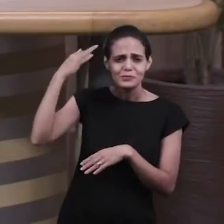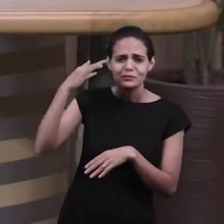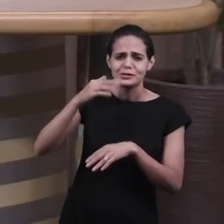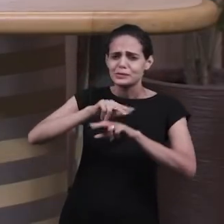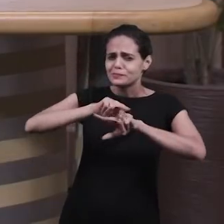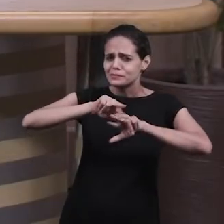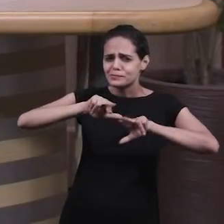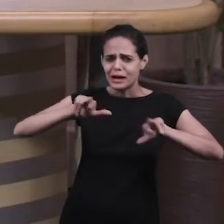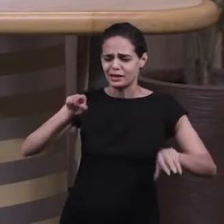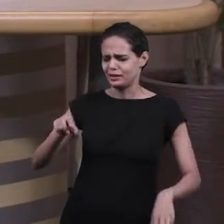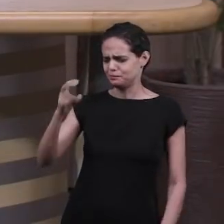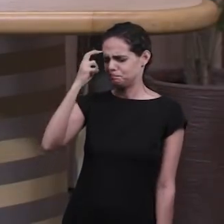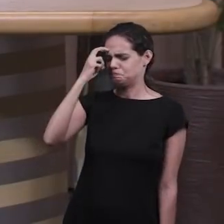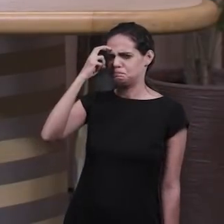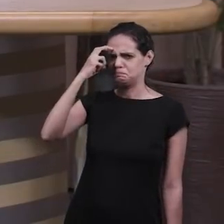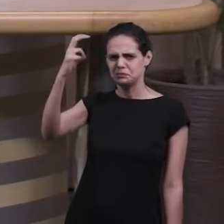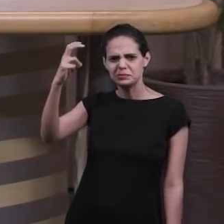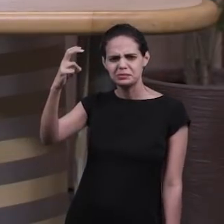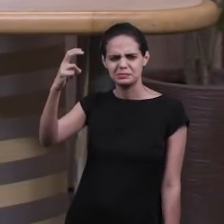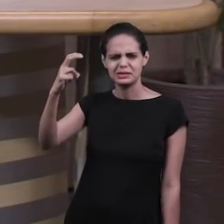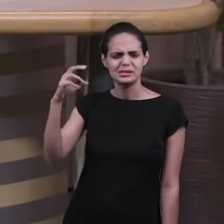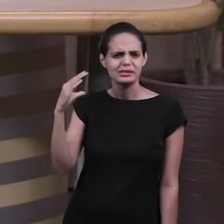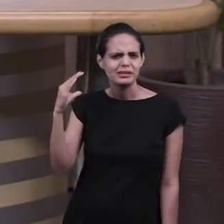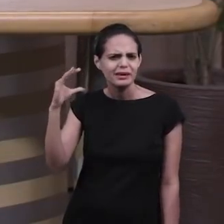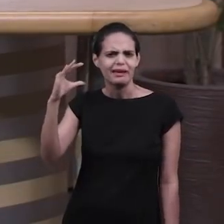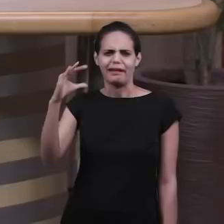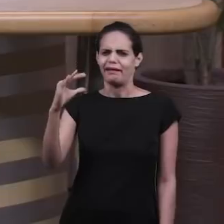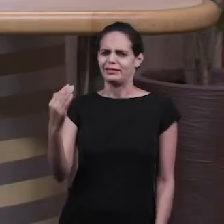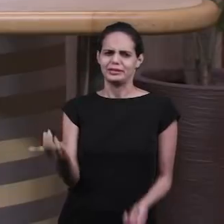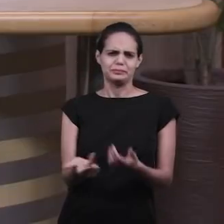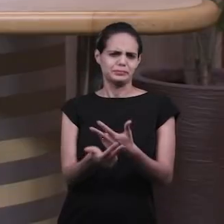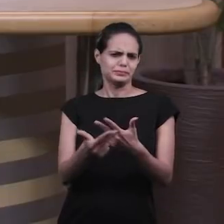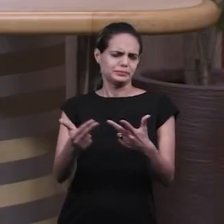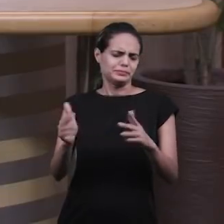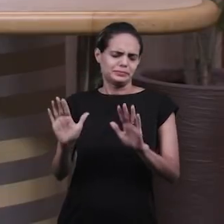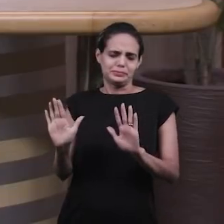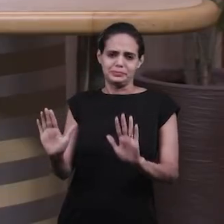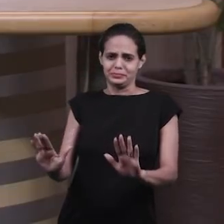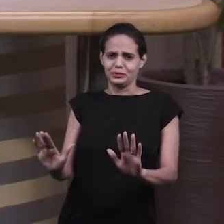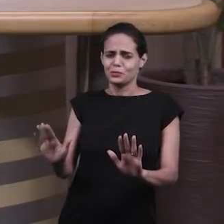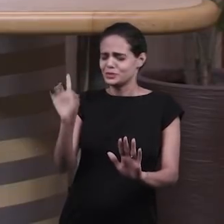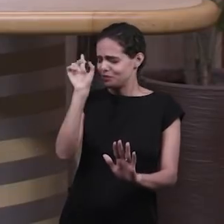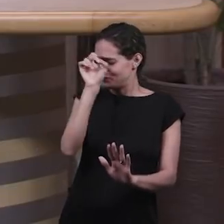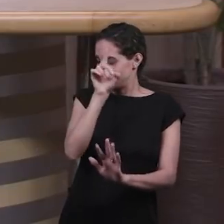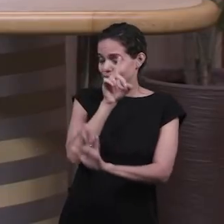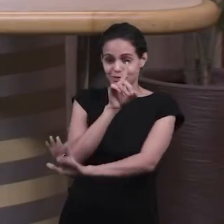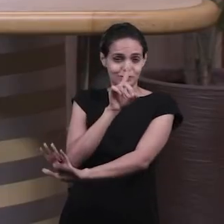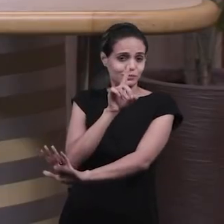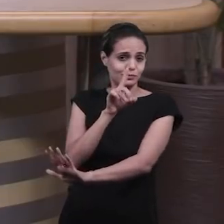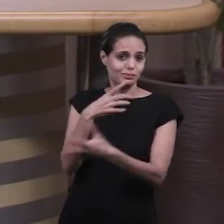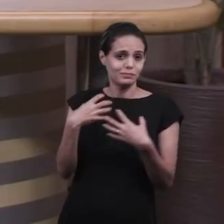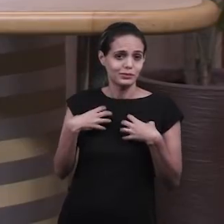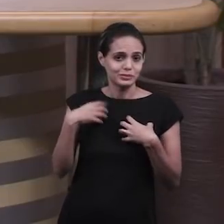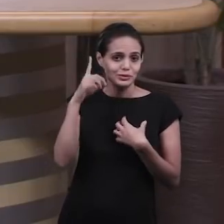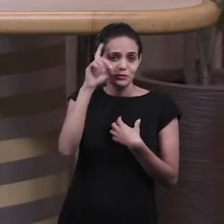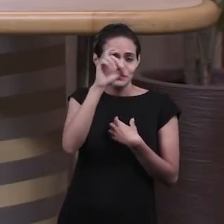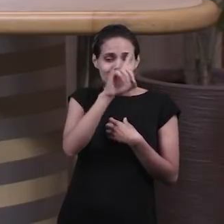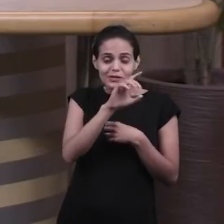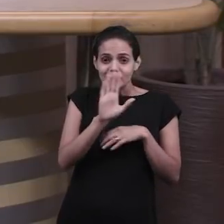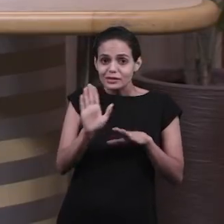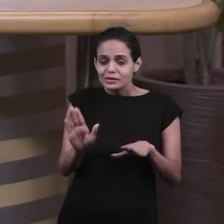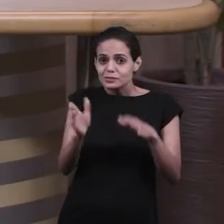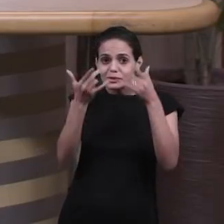era muito culto. E ele entrou em ciência e aquela coisa toda, mas um camarada dificílimo, o cara materialista e